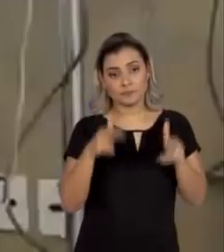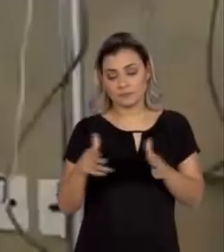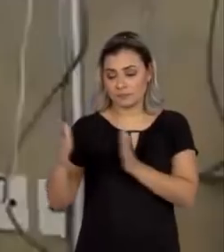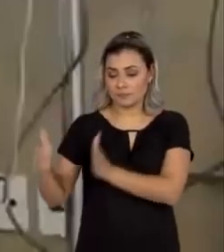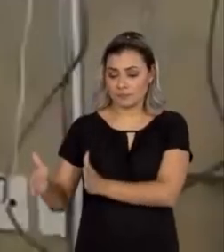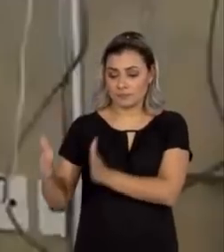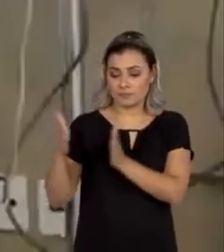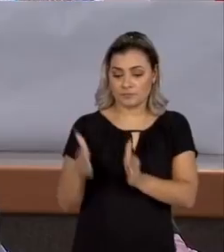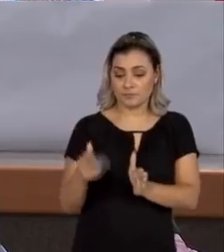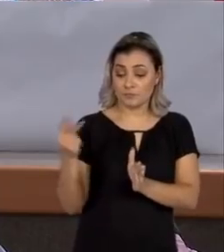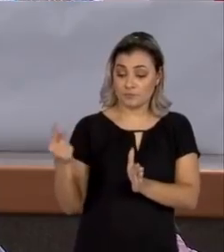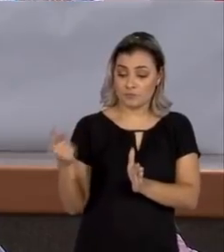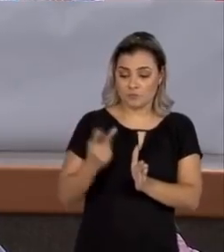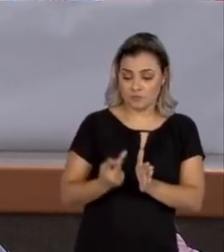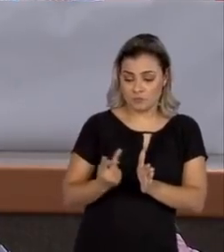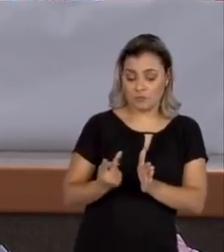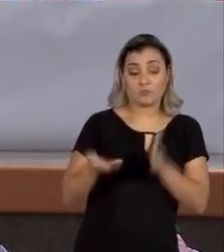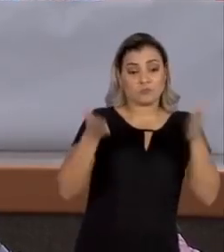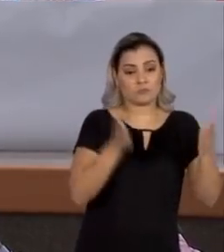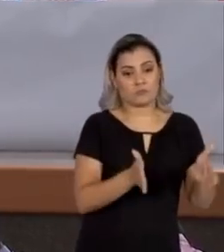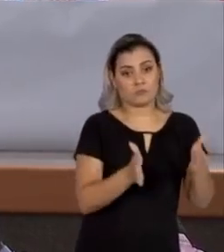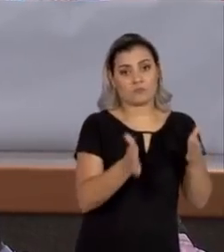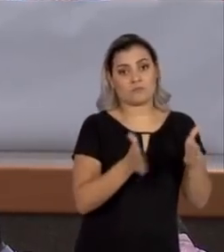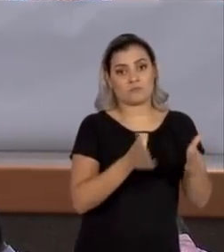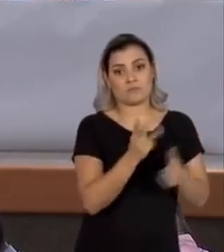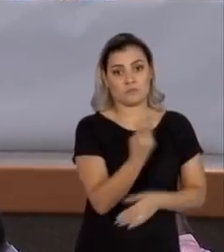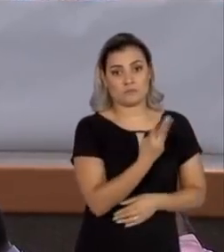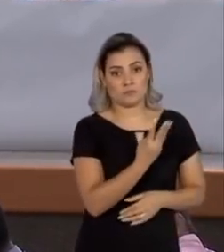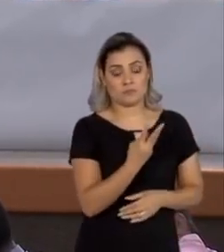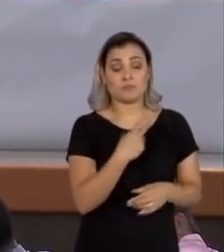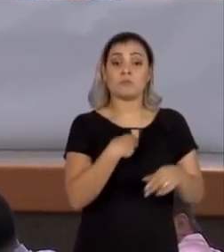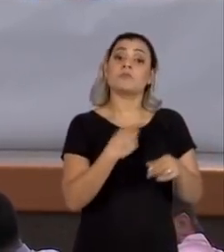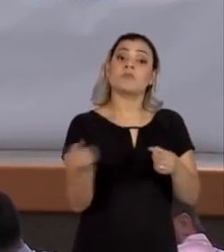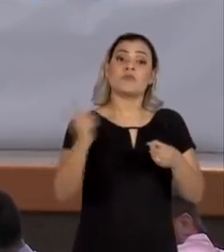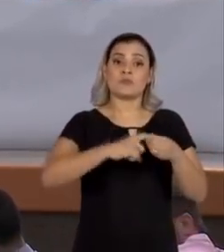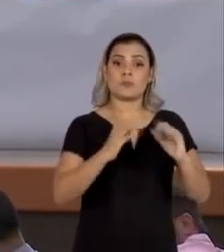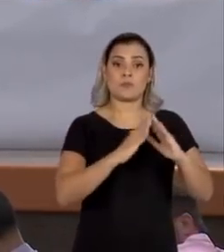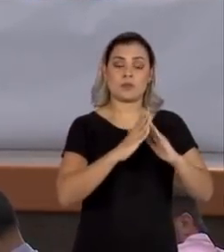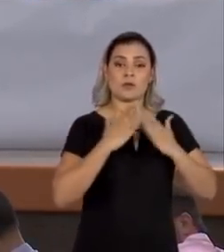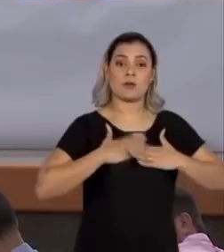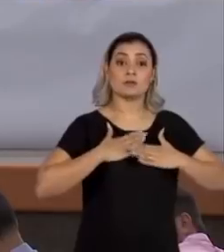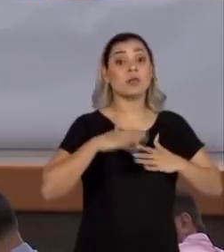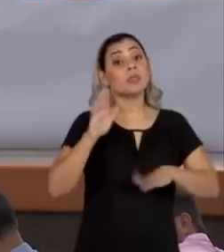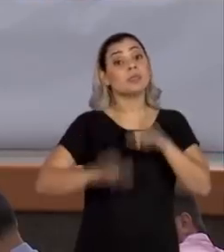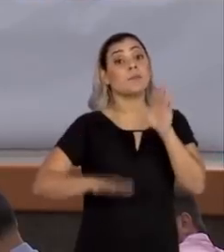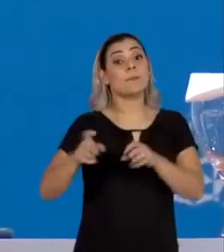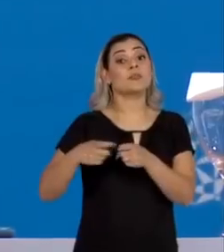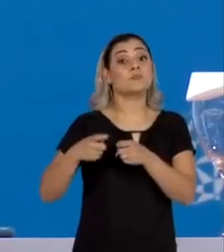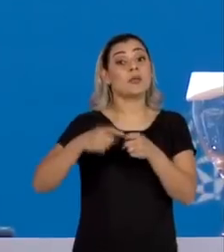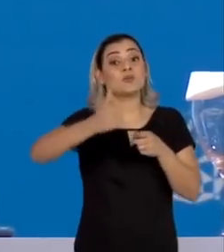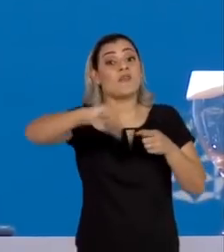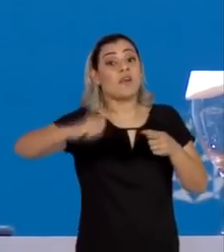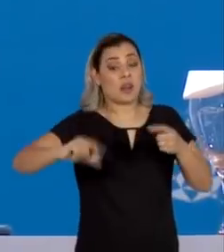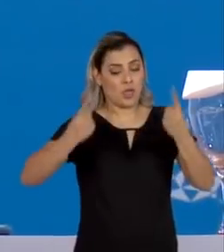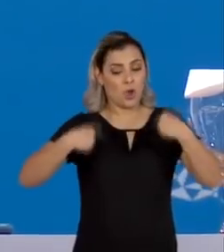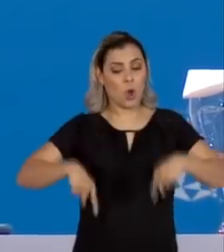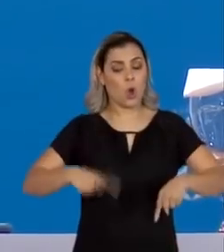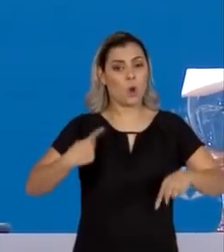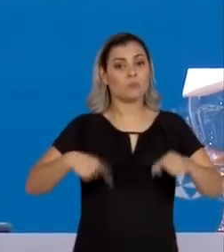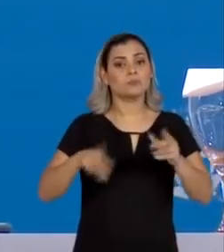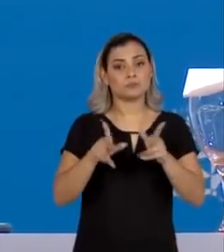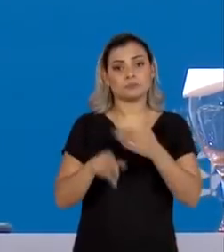outros 2 primeiros. A previsão de alta do prefeito vai depender da avaliação da equipe médica, coordenada